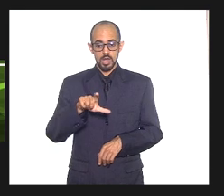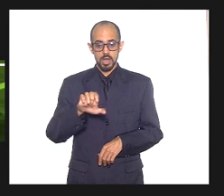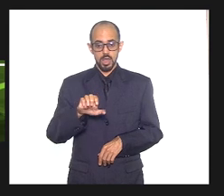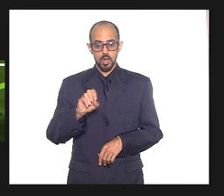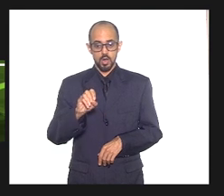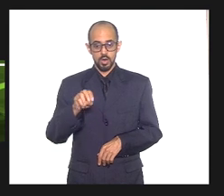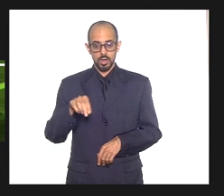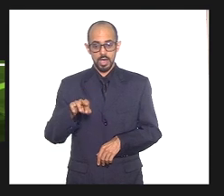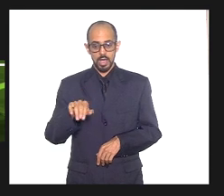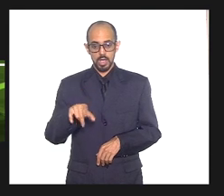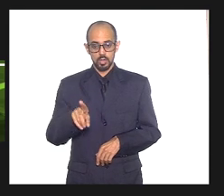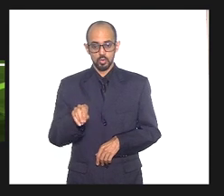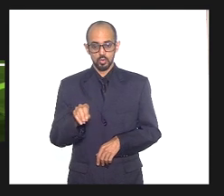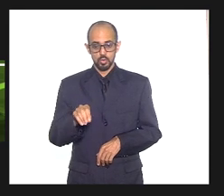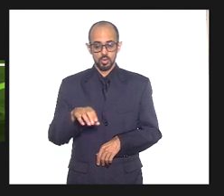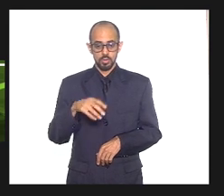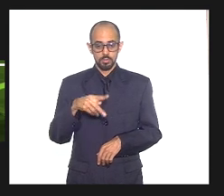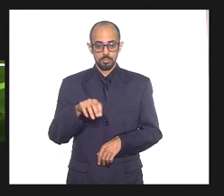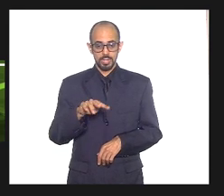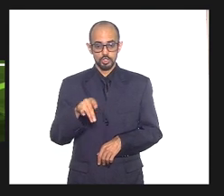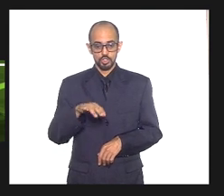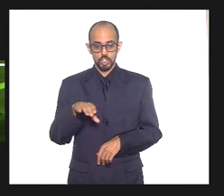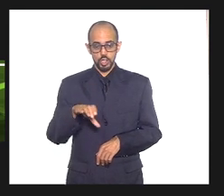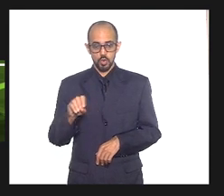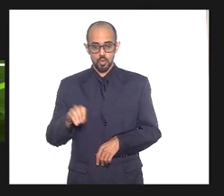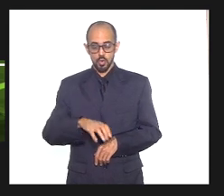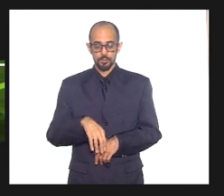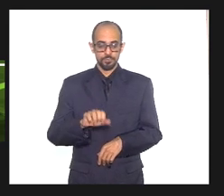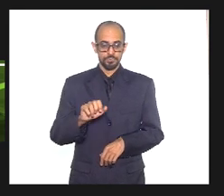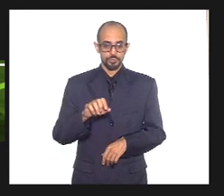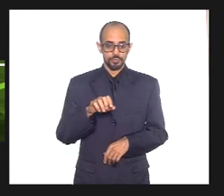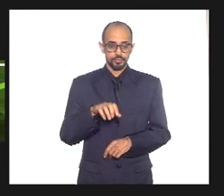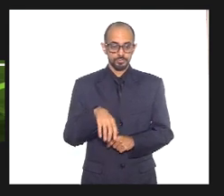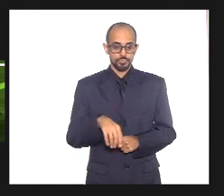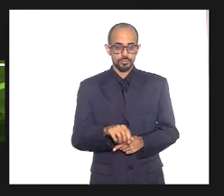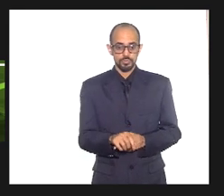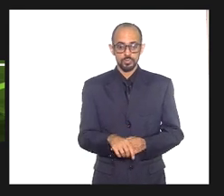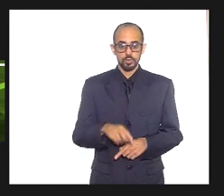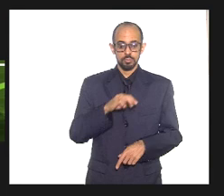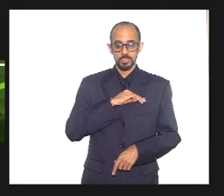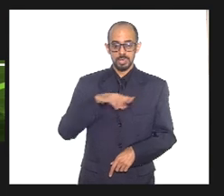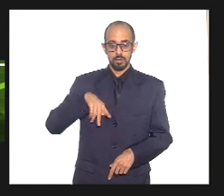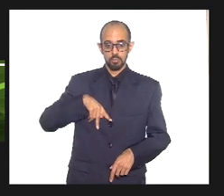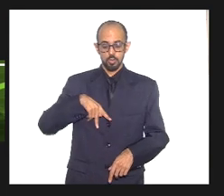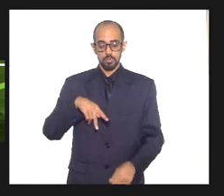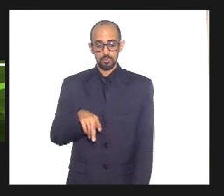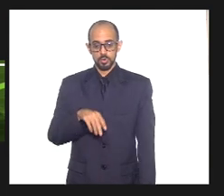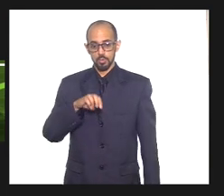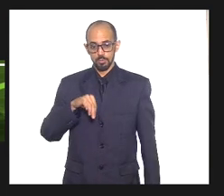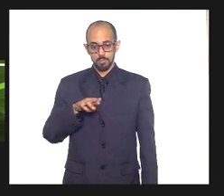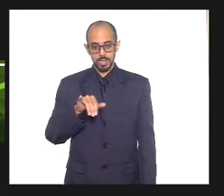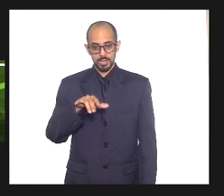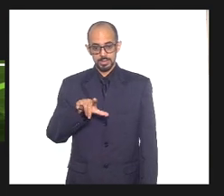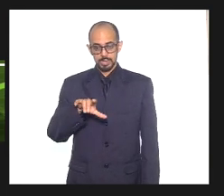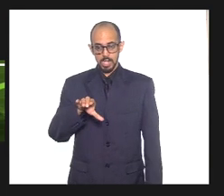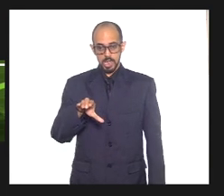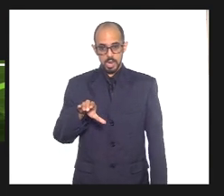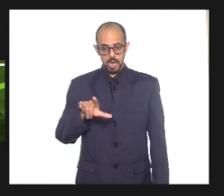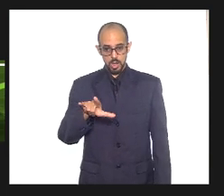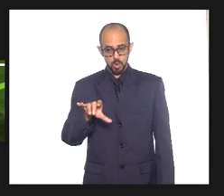Boêmio, Elisé Viana da Silva, do Ministério Público, Marcelo Vieira de